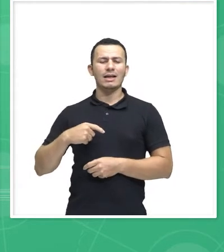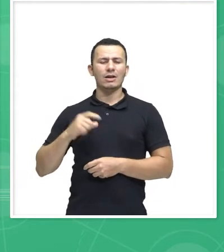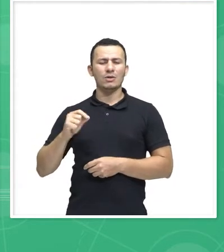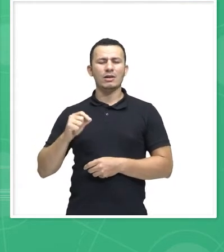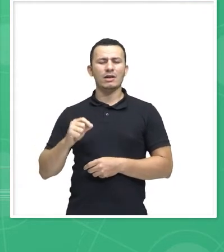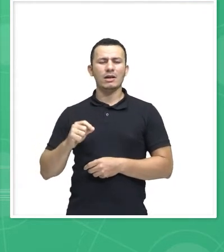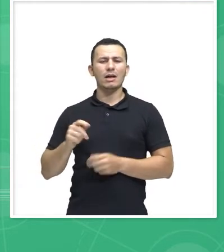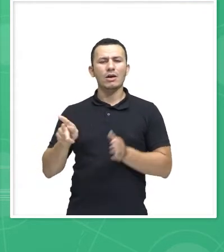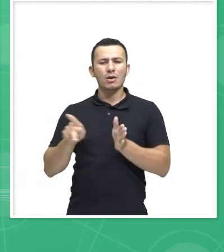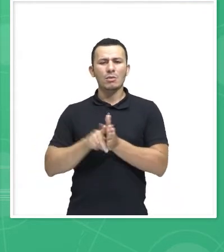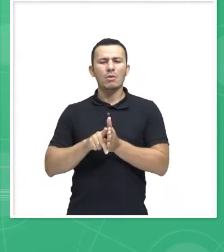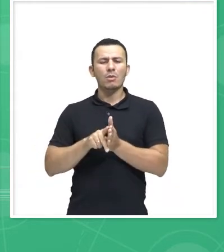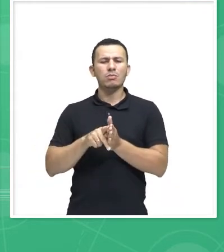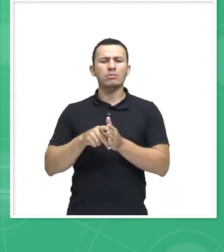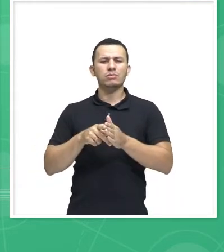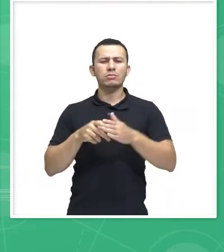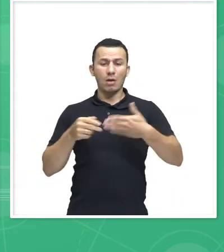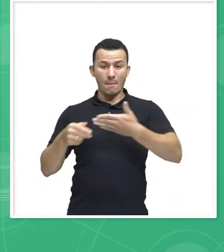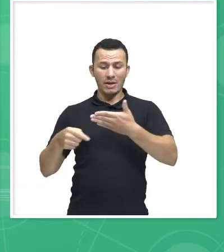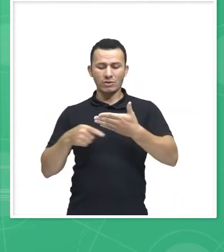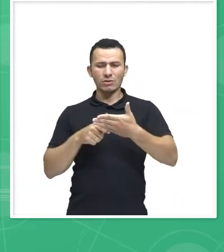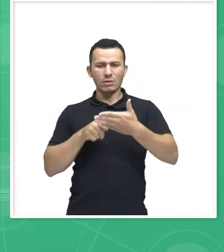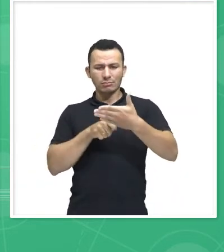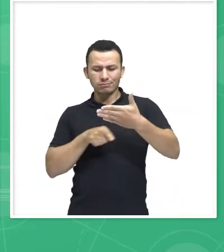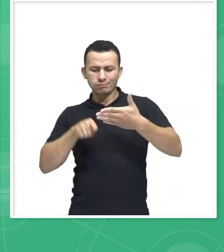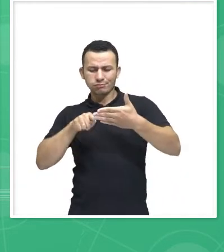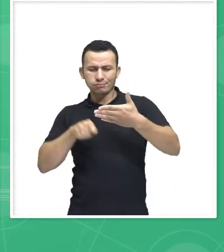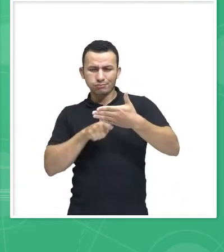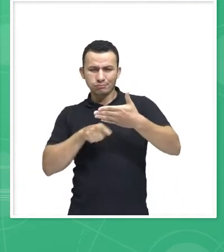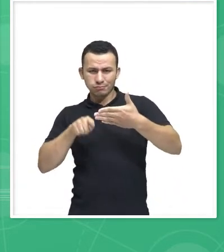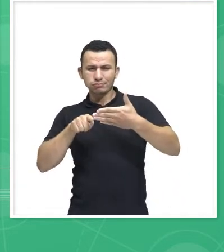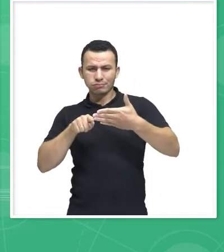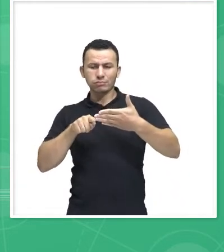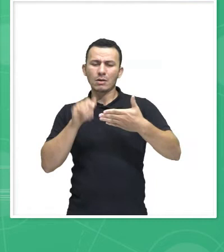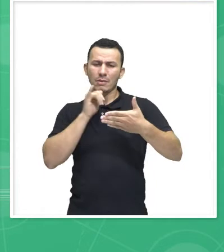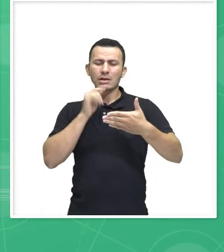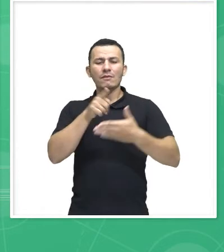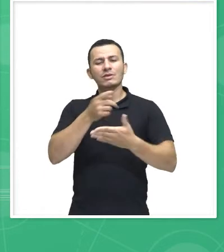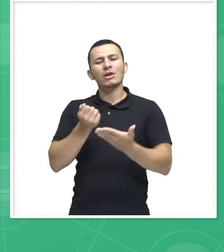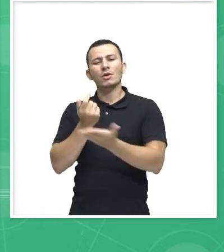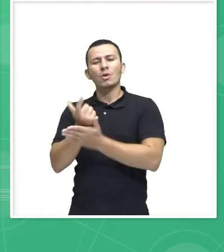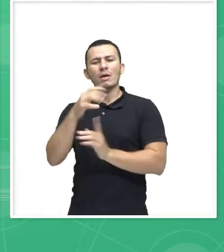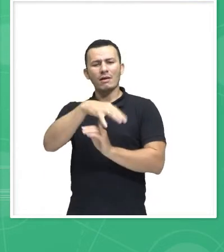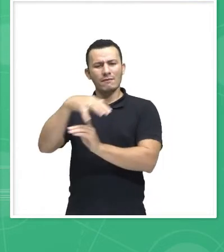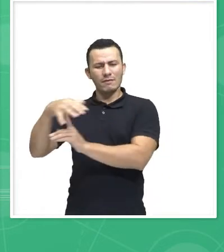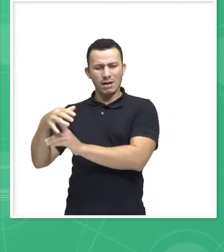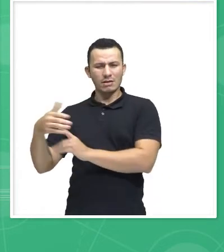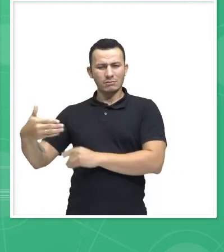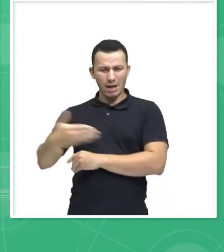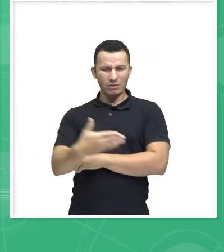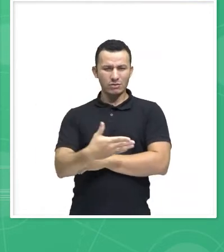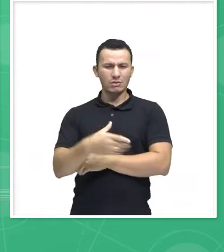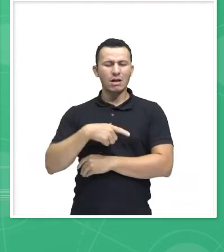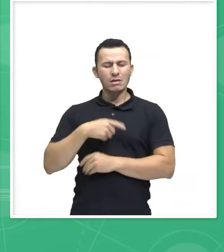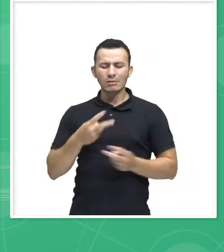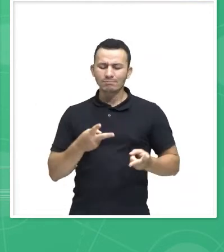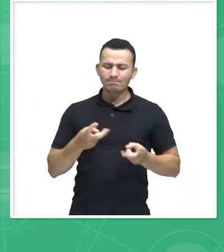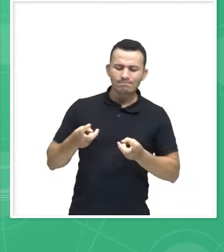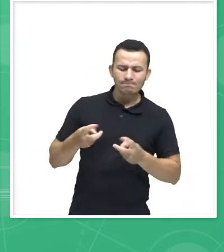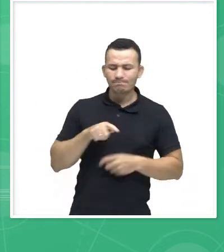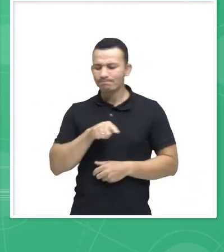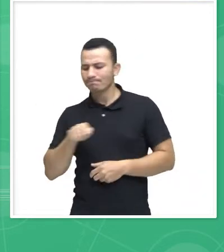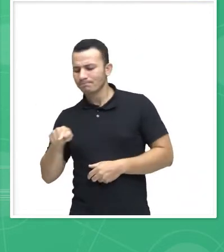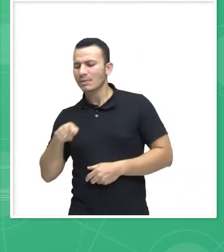bochecha lá do peixe por exemplo é a quando a gente vai comprar um peixe a gente observa justamente aquela parte ali